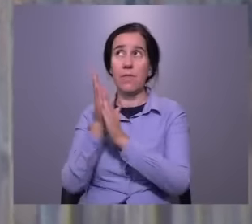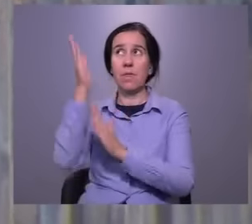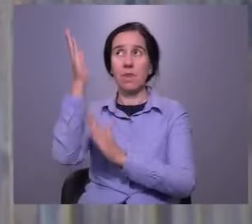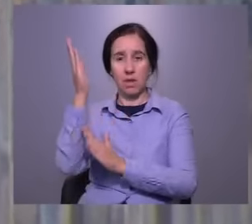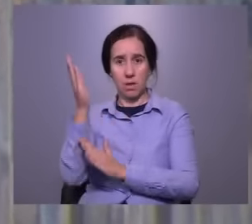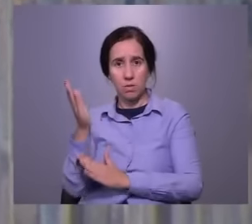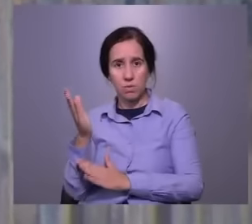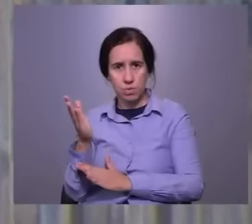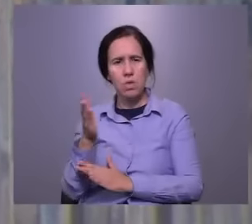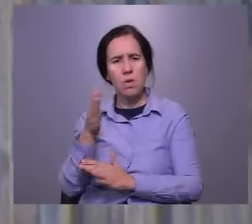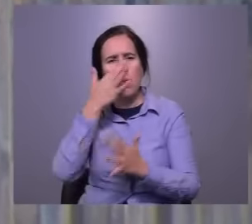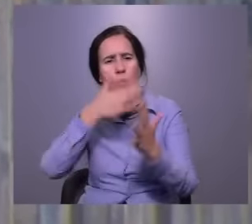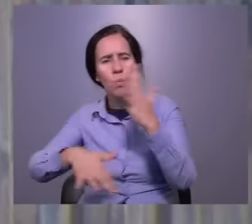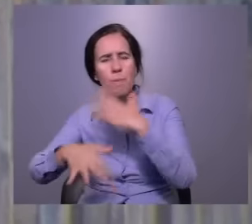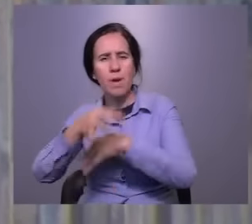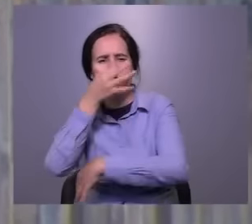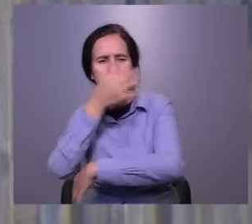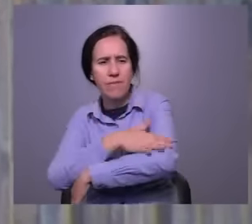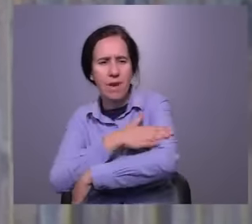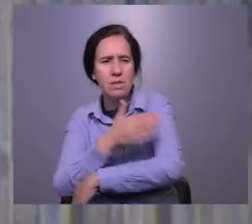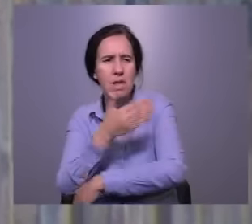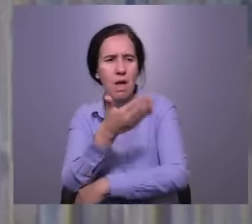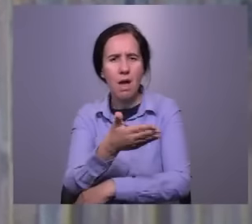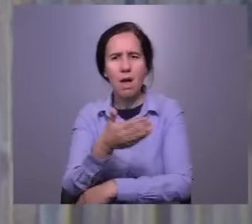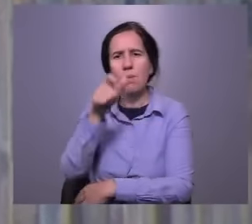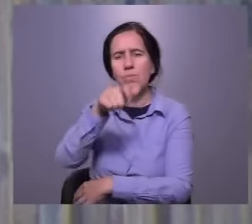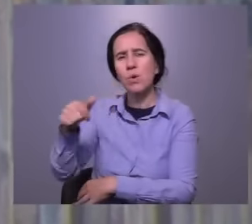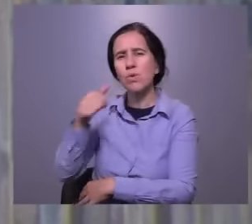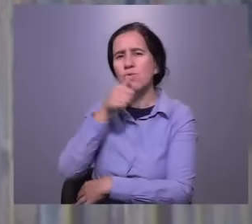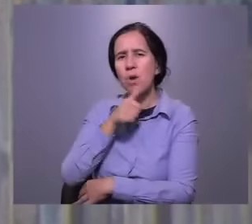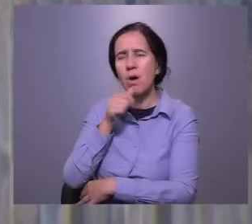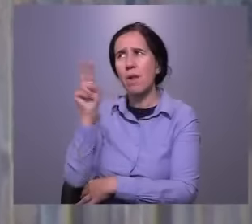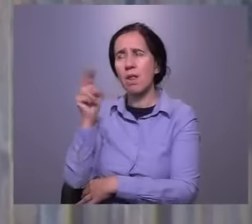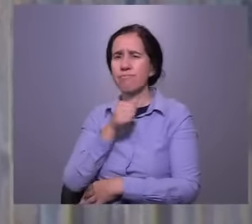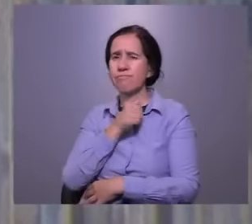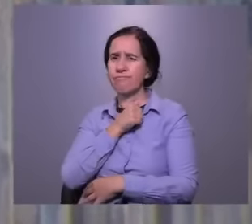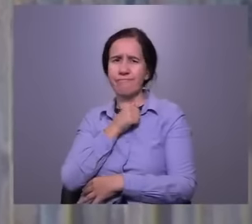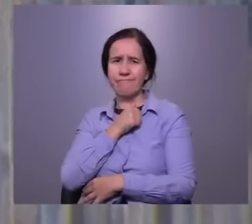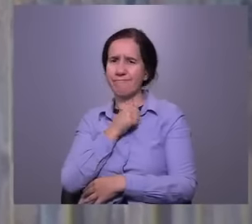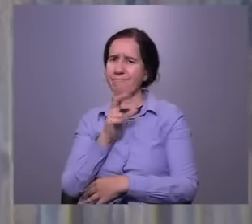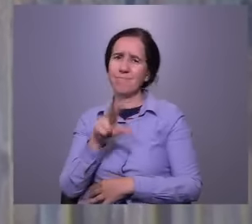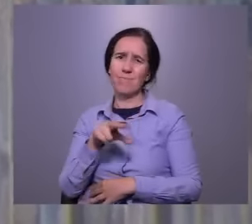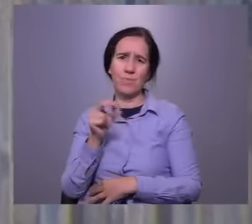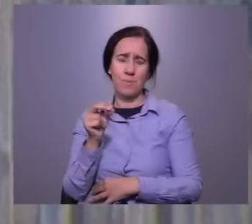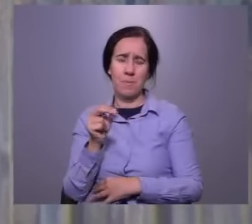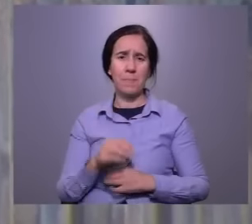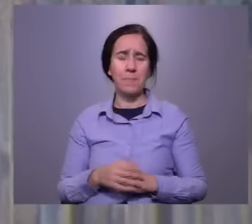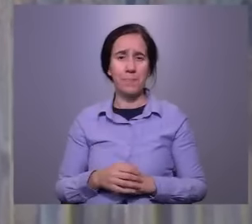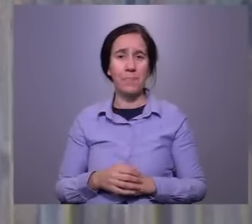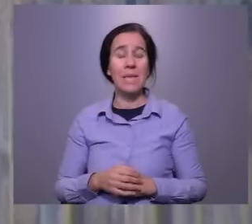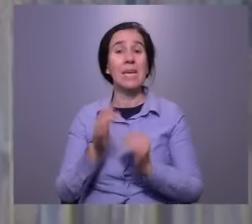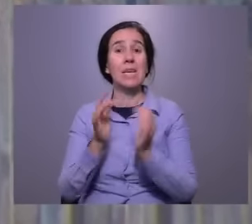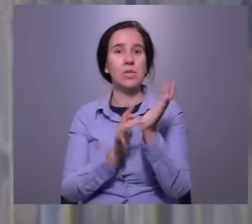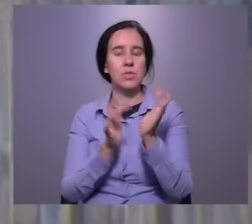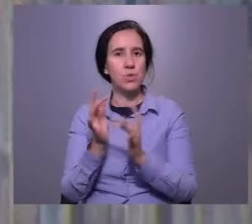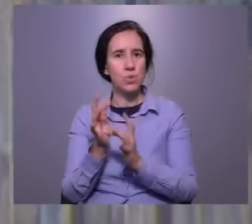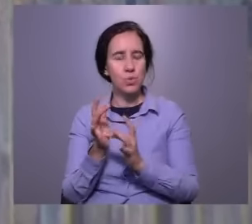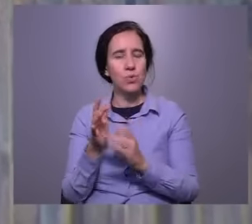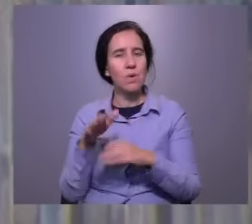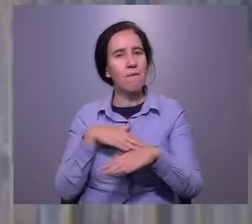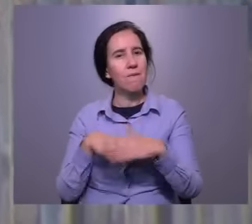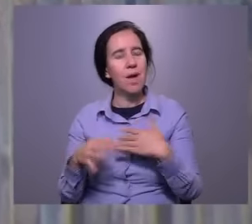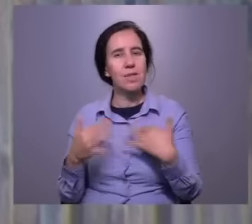Evangelho. Quer a primeira leitura, quer o Evangelho, mostram-nos que Deus nunca fica